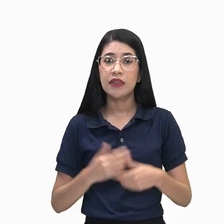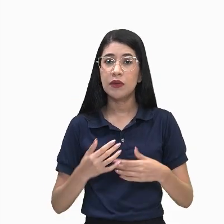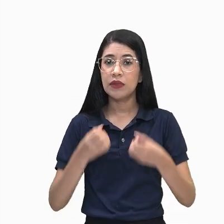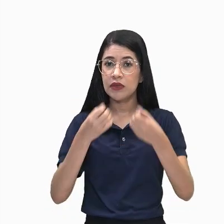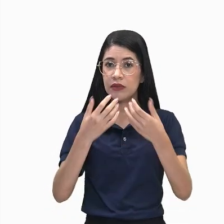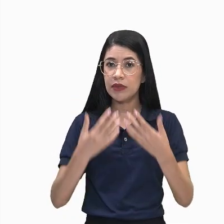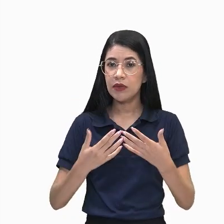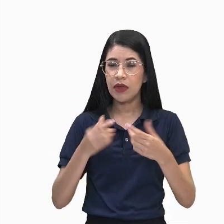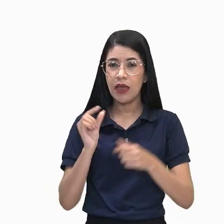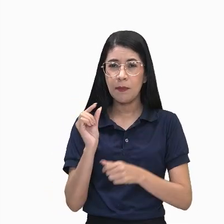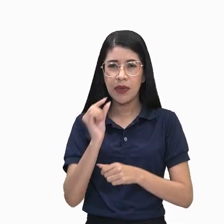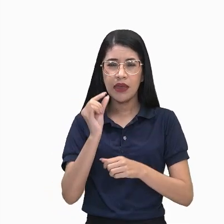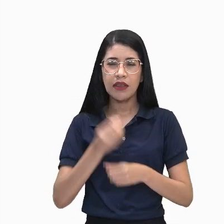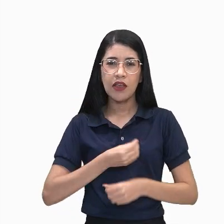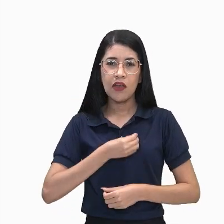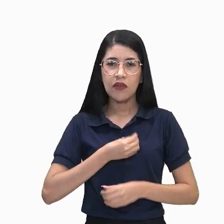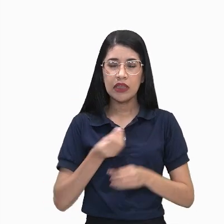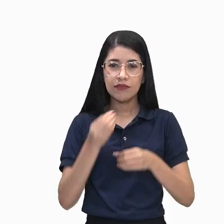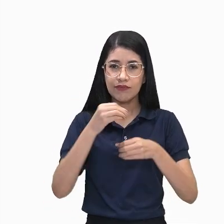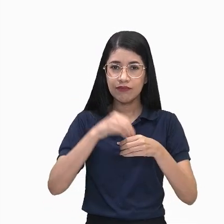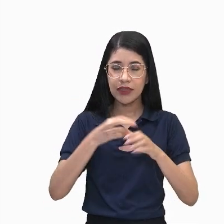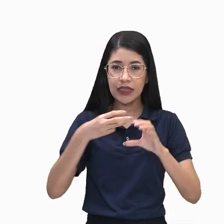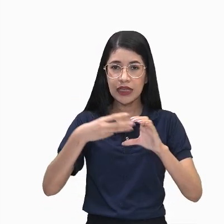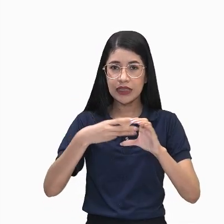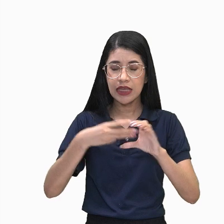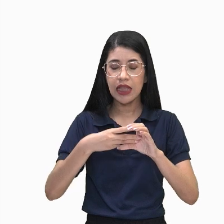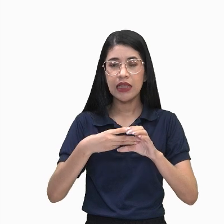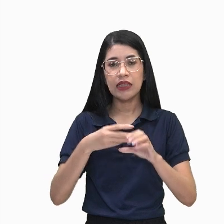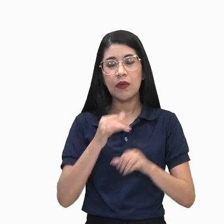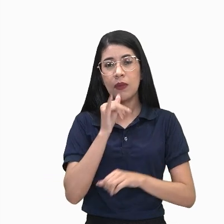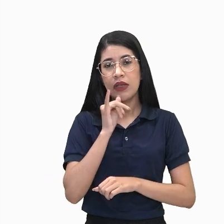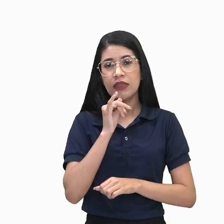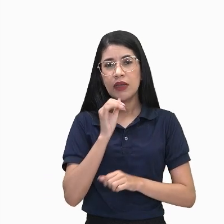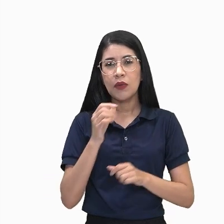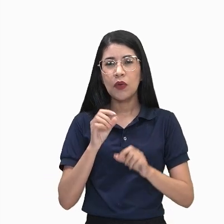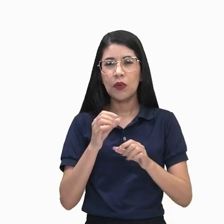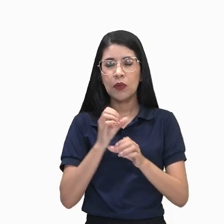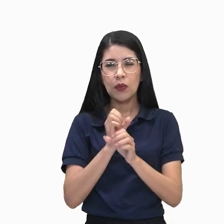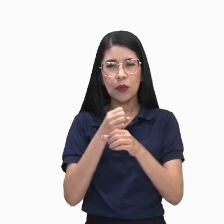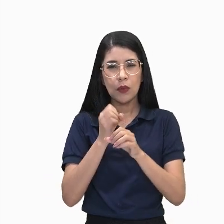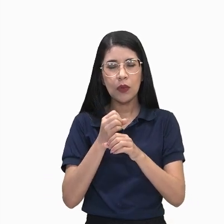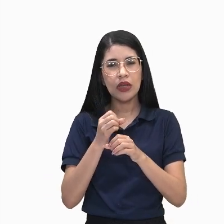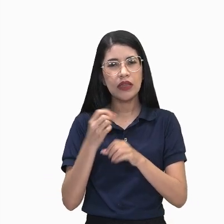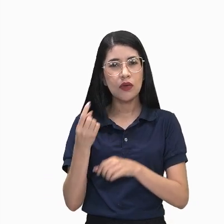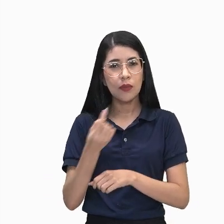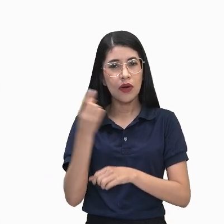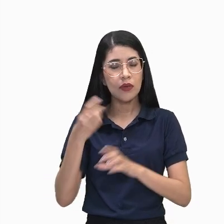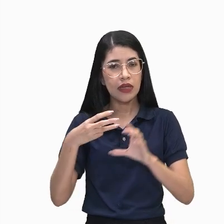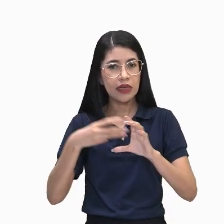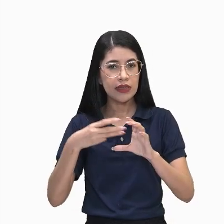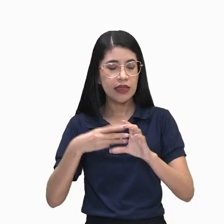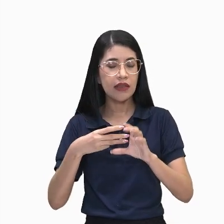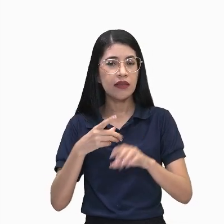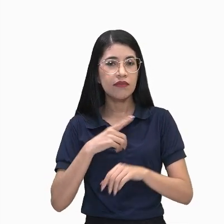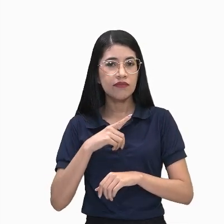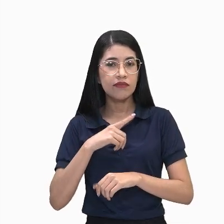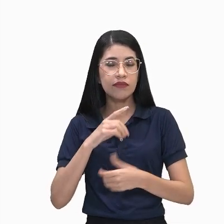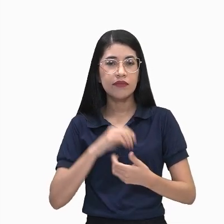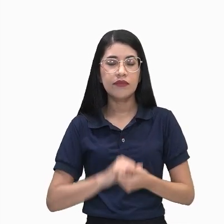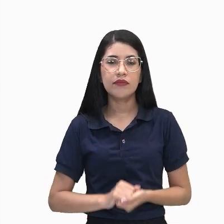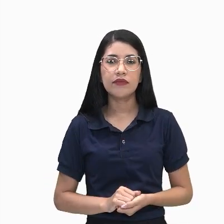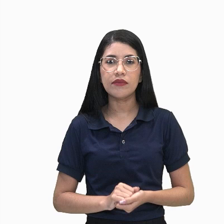menor unidade da vida, aqueles seres que são unicelulares, eles são formados apenas por uma